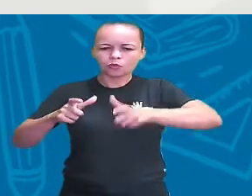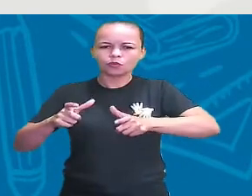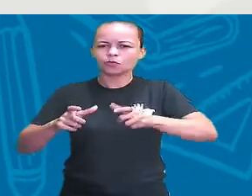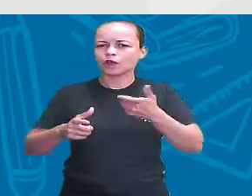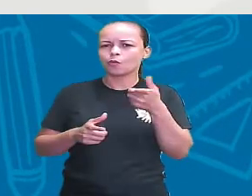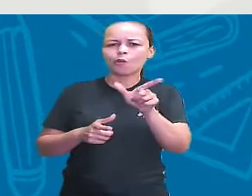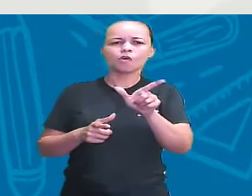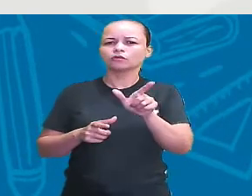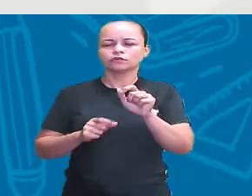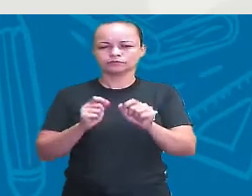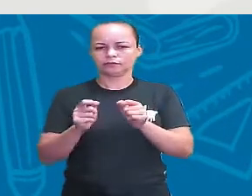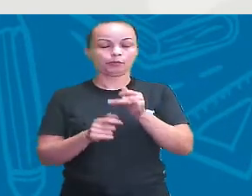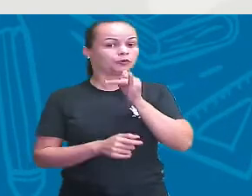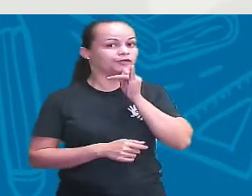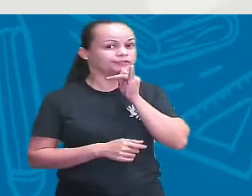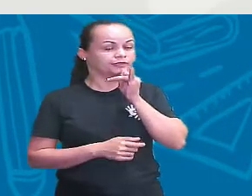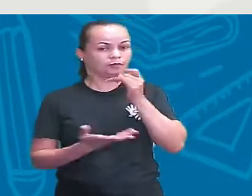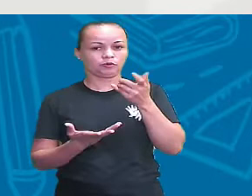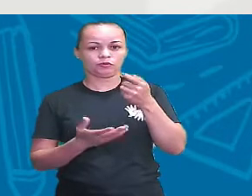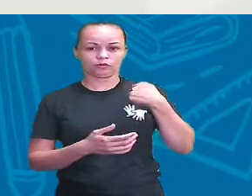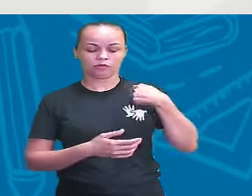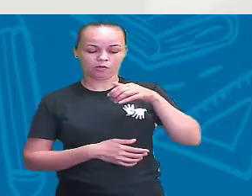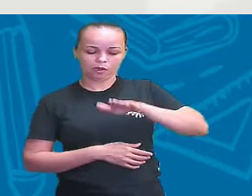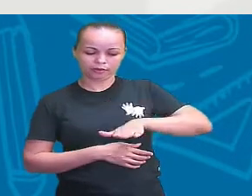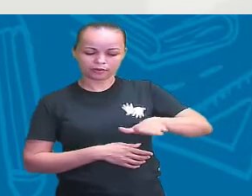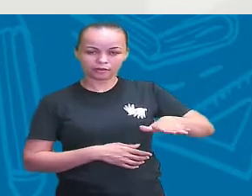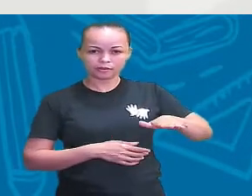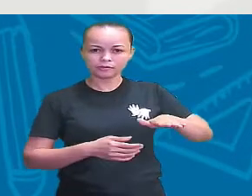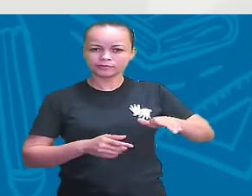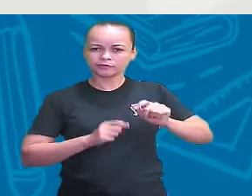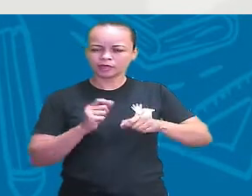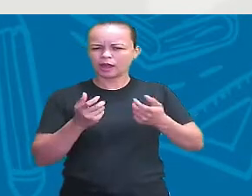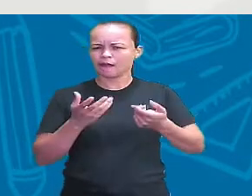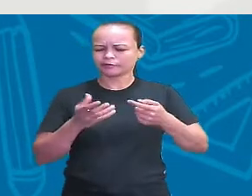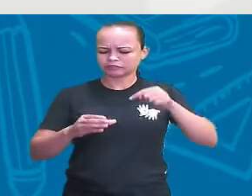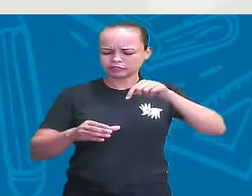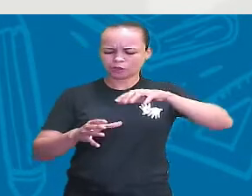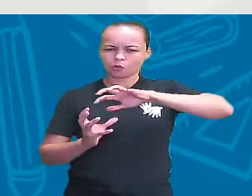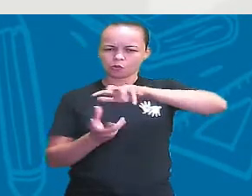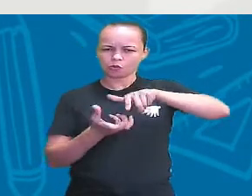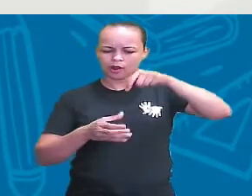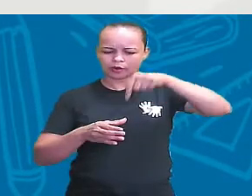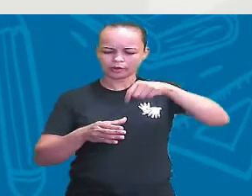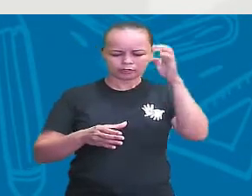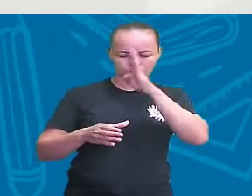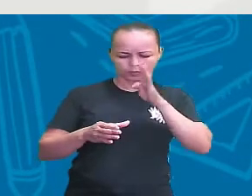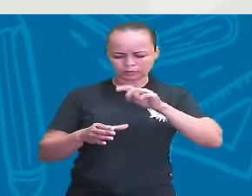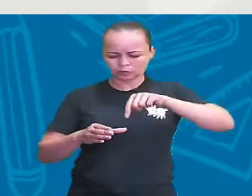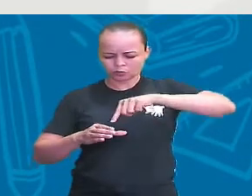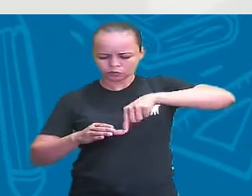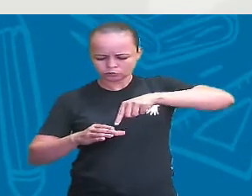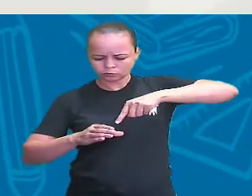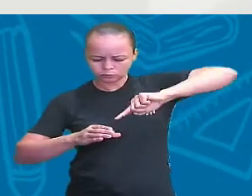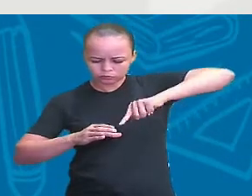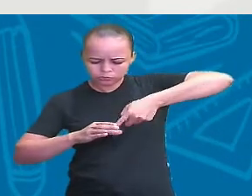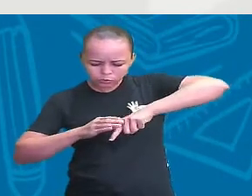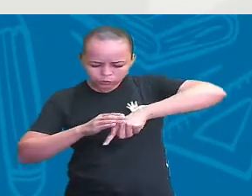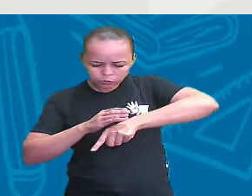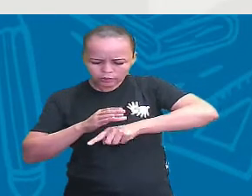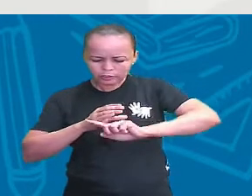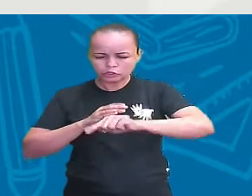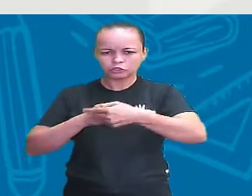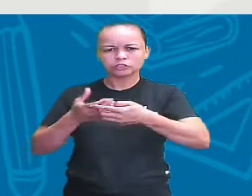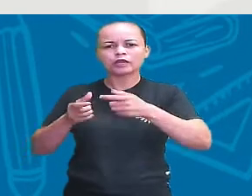exemplo, quando eu era criança, e acredito que a maioria de vocês pensava assim, se eu fizer um buraco aqui no Brasil, eu vou fazer esse buraco e chega até o